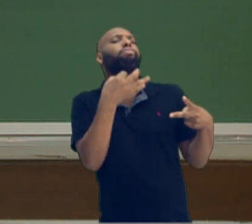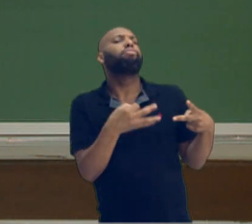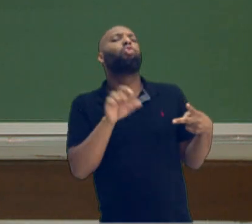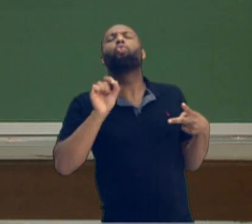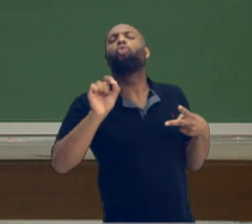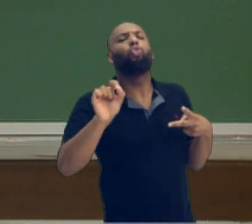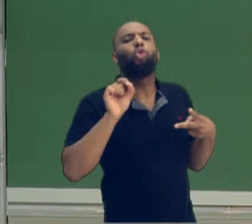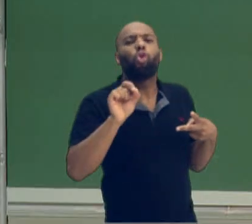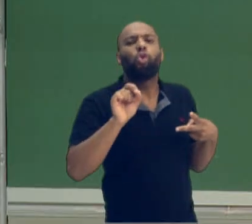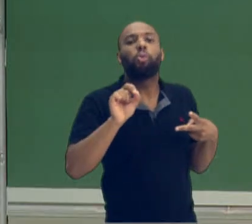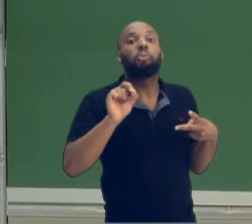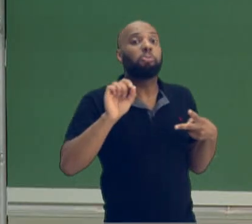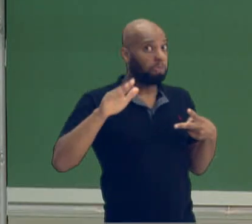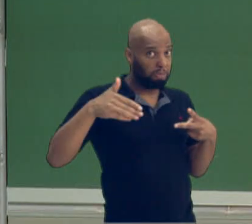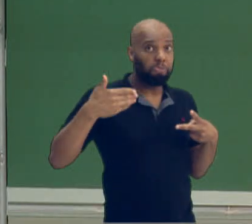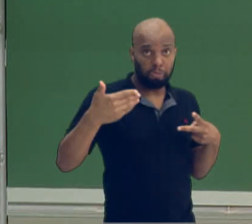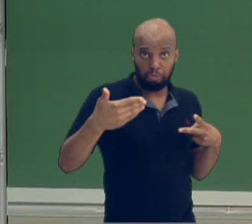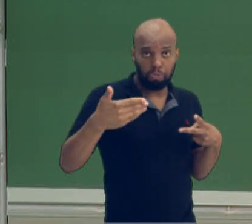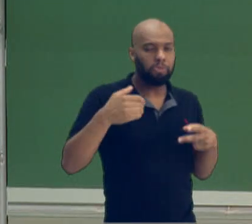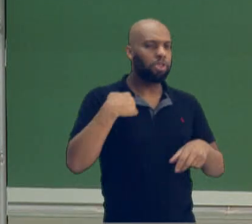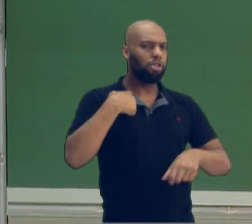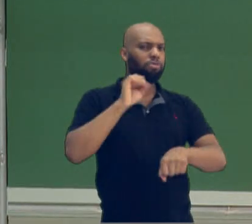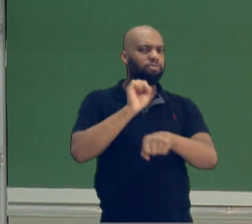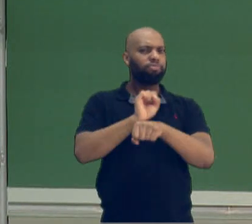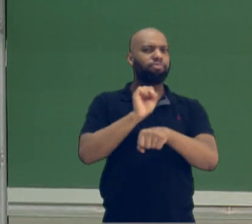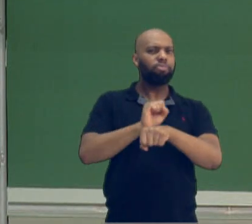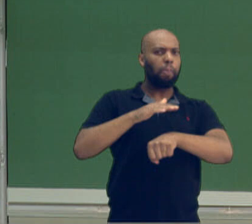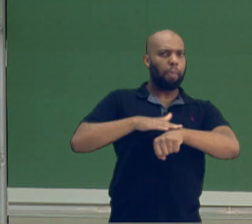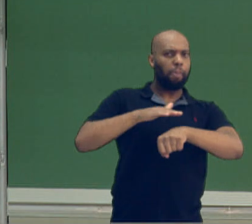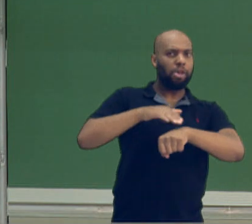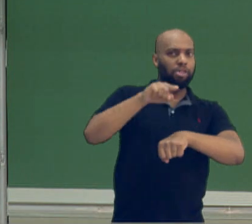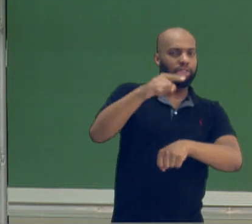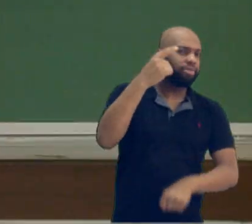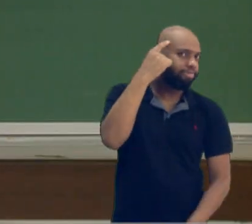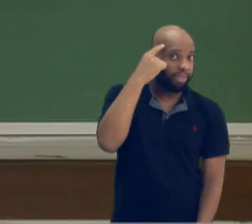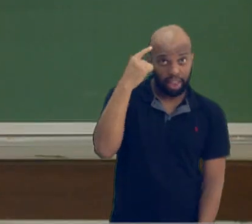alternativa correta? Um tempinho para vocês